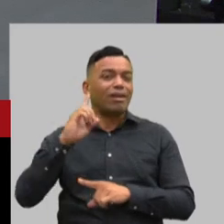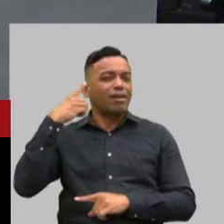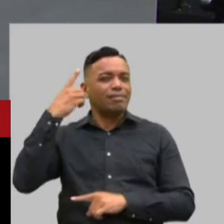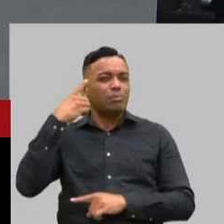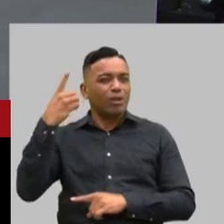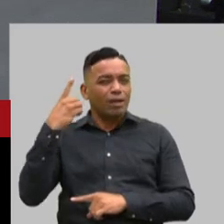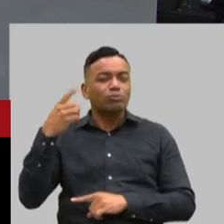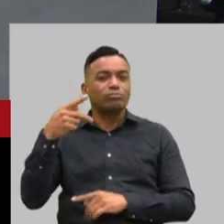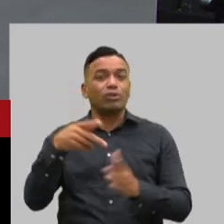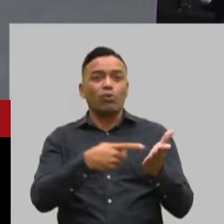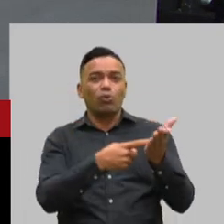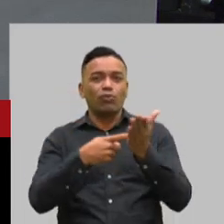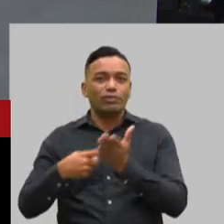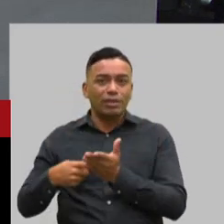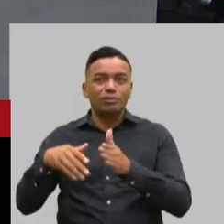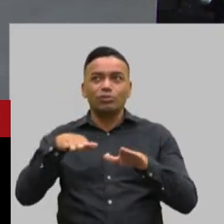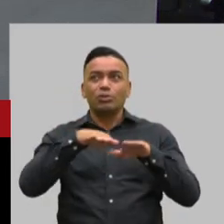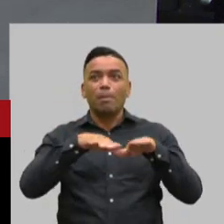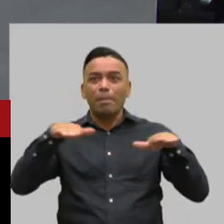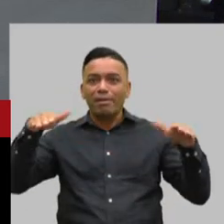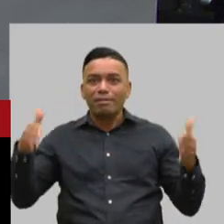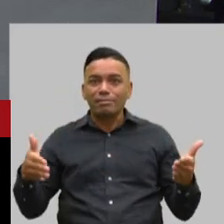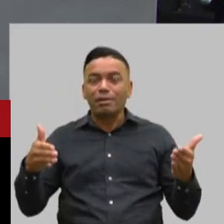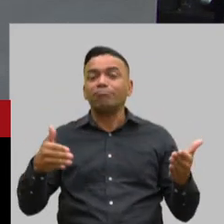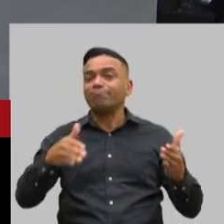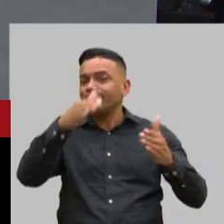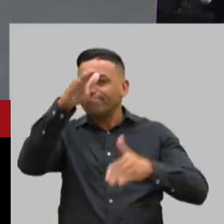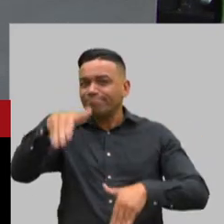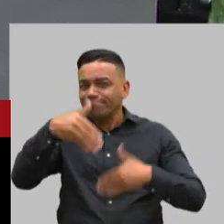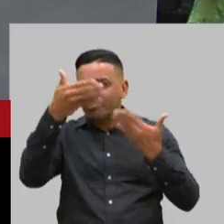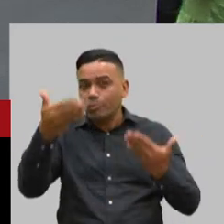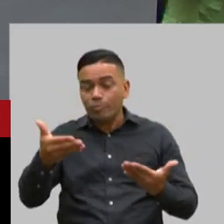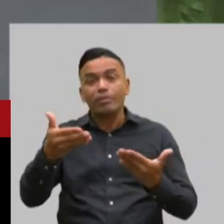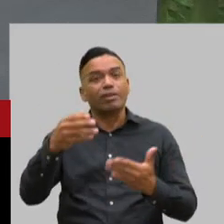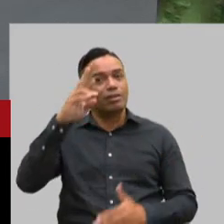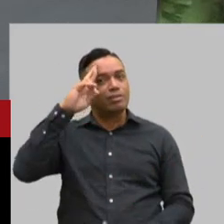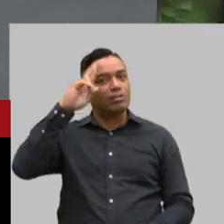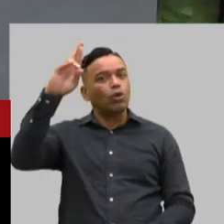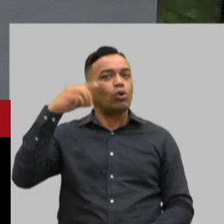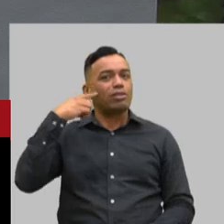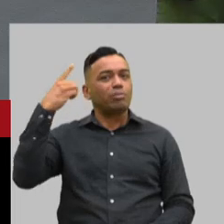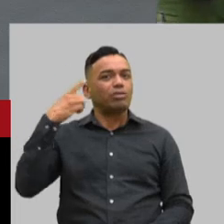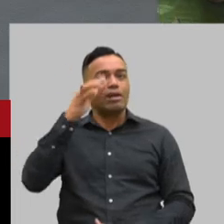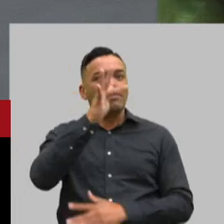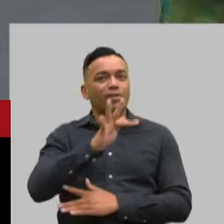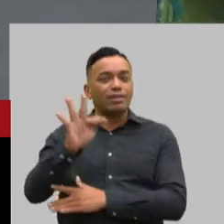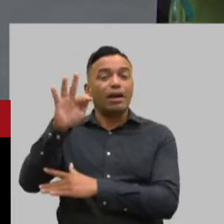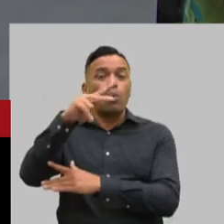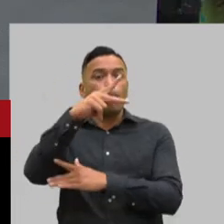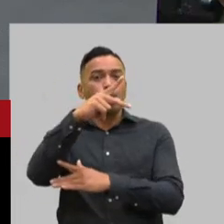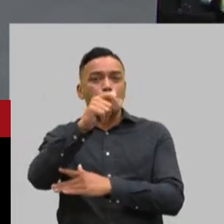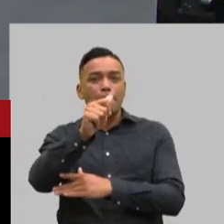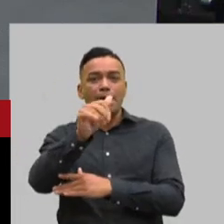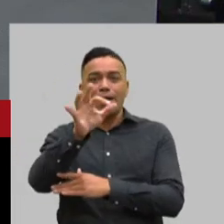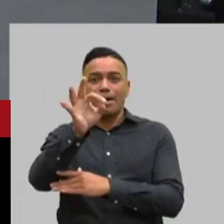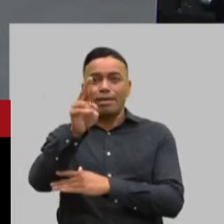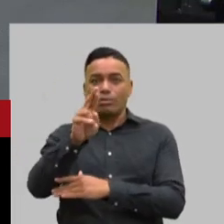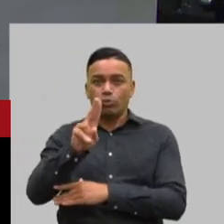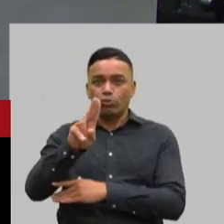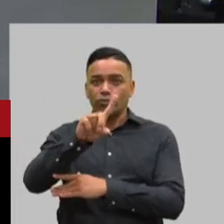convidamos para compor a mesa de honra. Excelentíssimo senhor deputado federal Patrus Ananias.